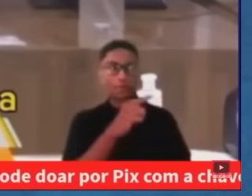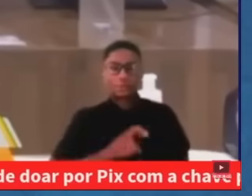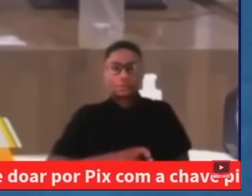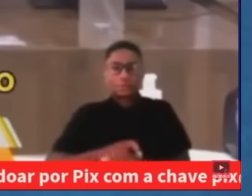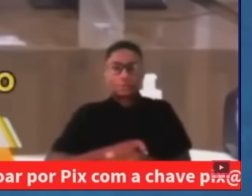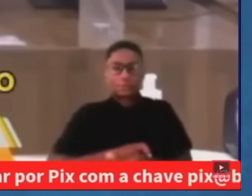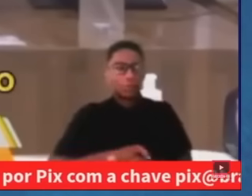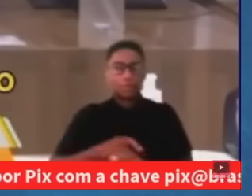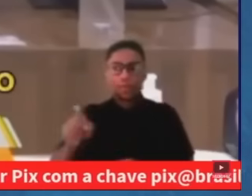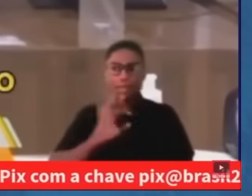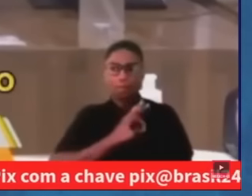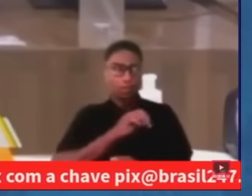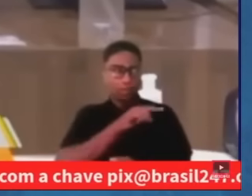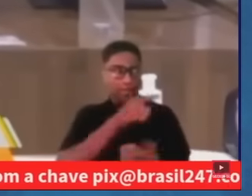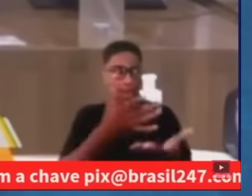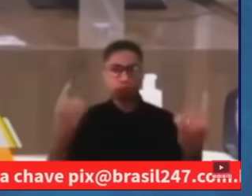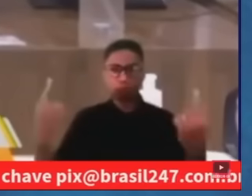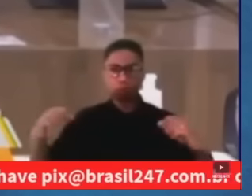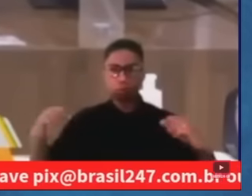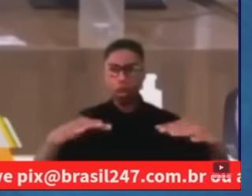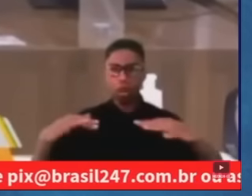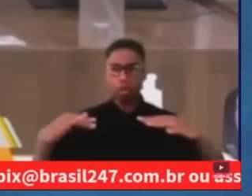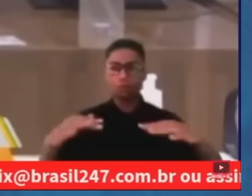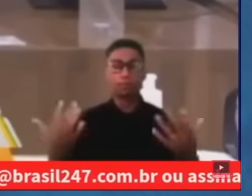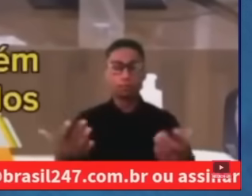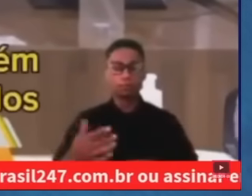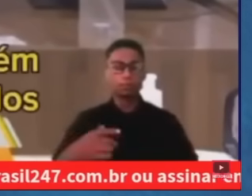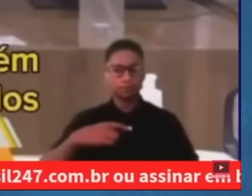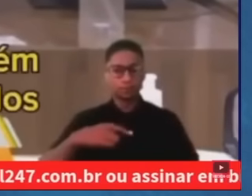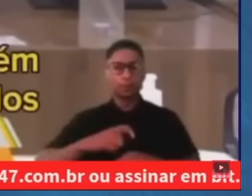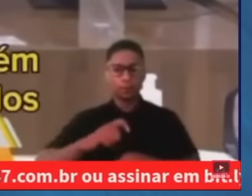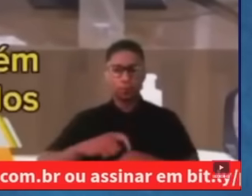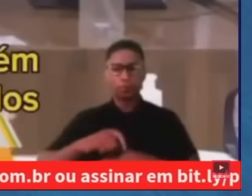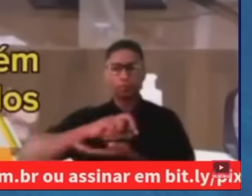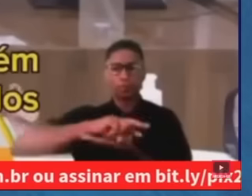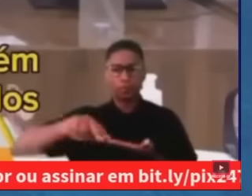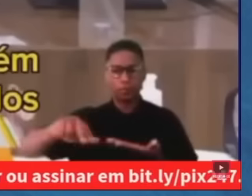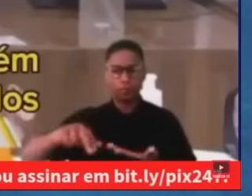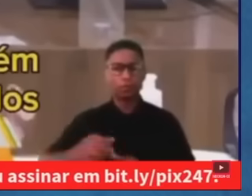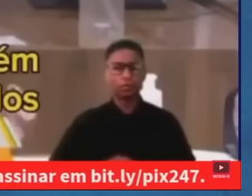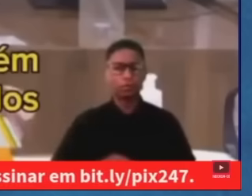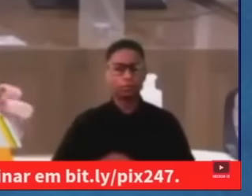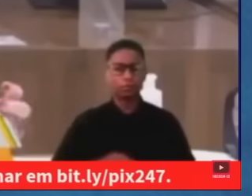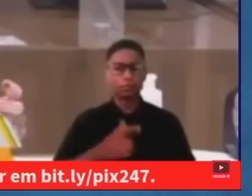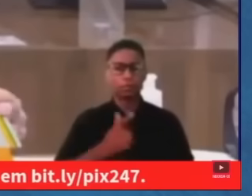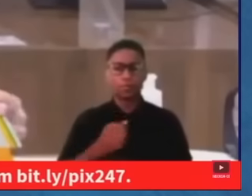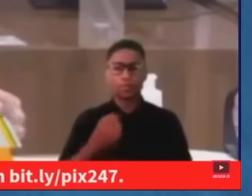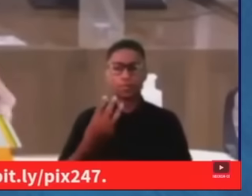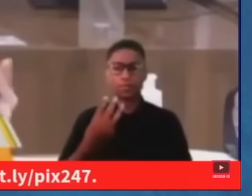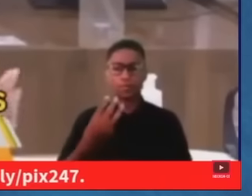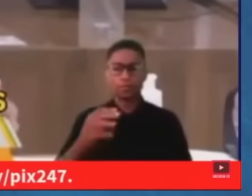segurança 12:45 13:45 14 50 15 35 também mencionava anos exaltados